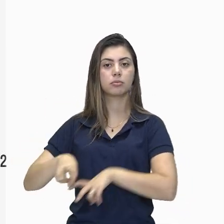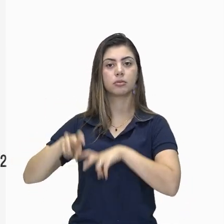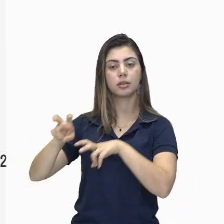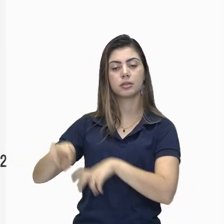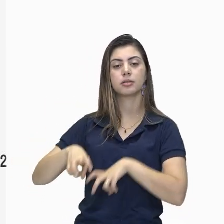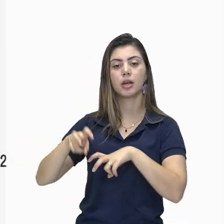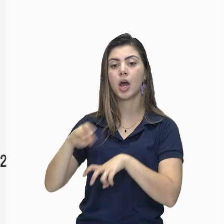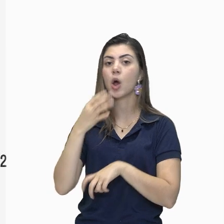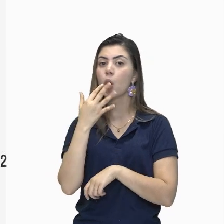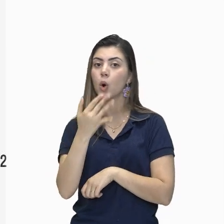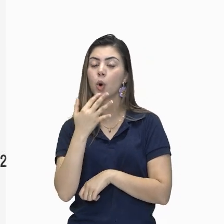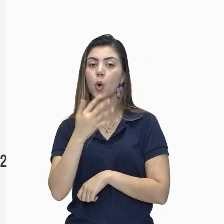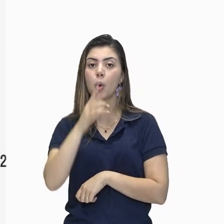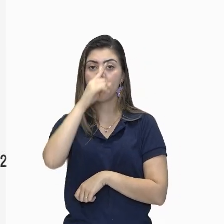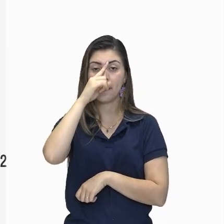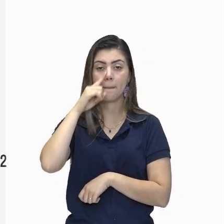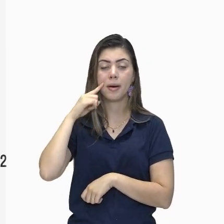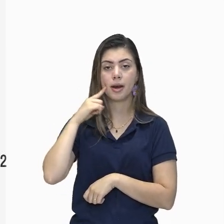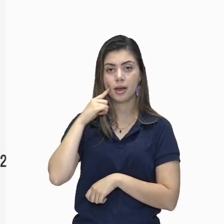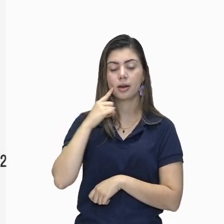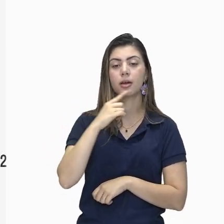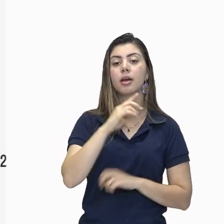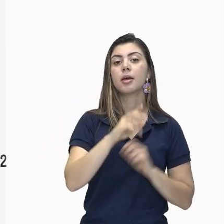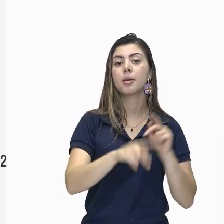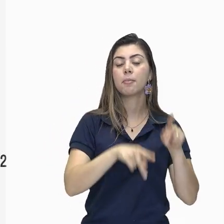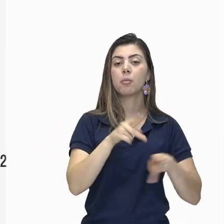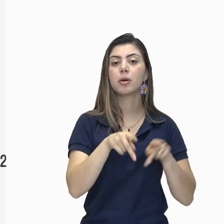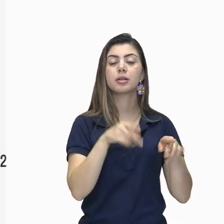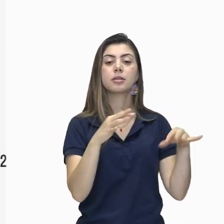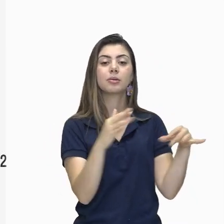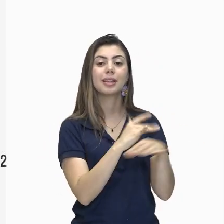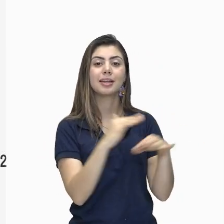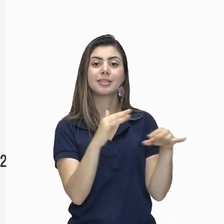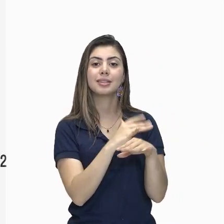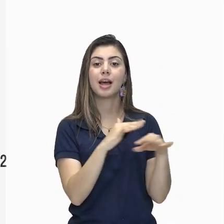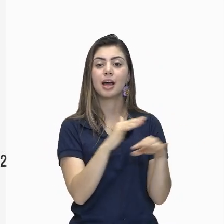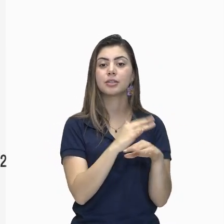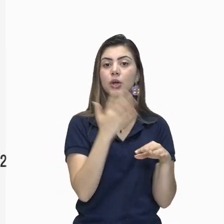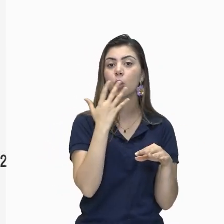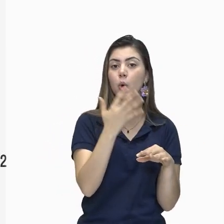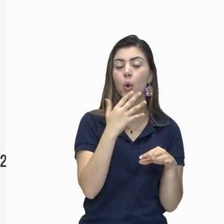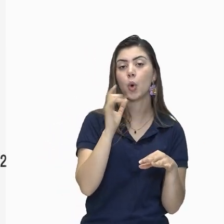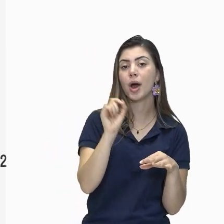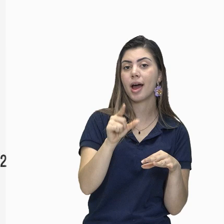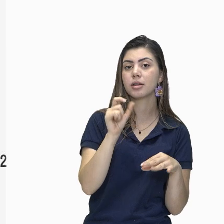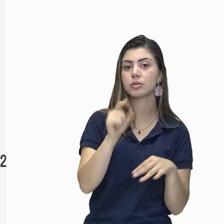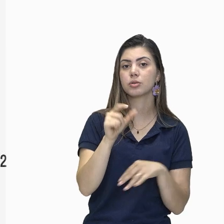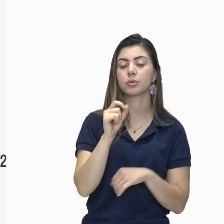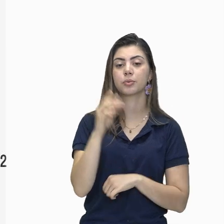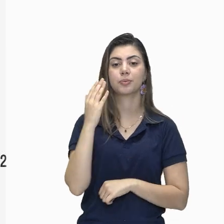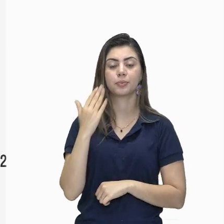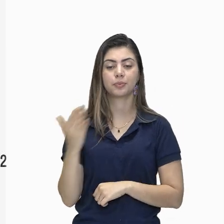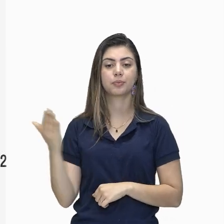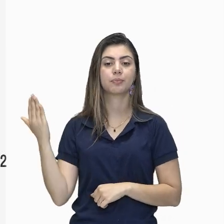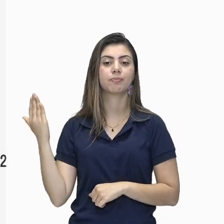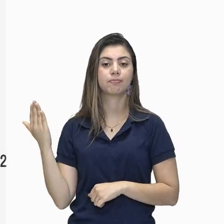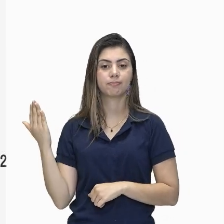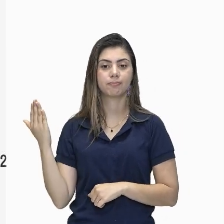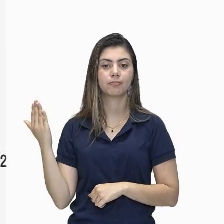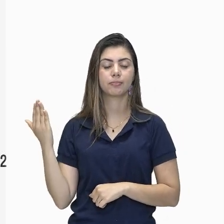pela cor amarela, e a população urbana, indicada pela cor azul. E aí a gente vai